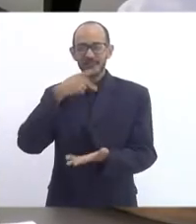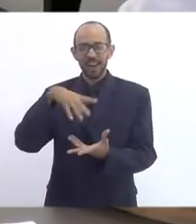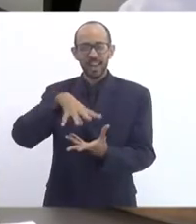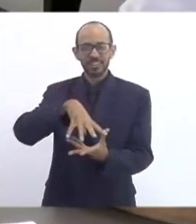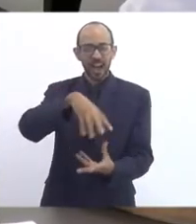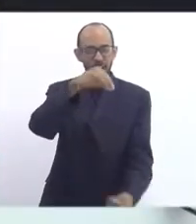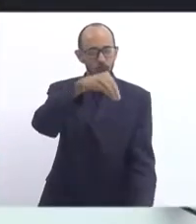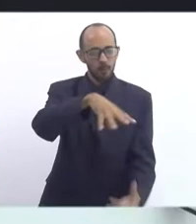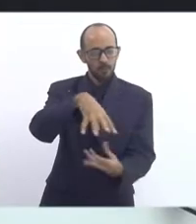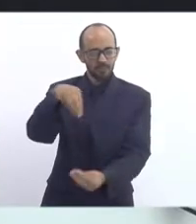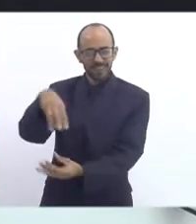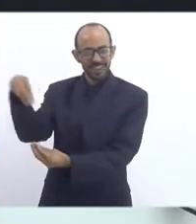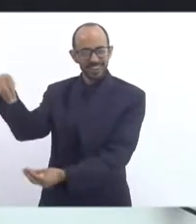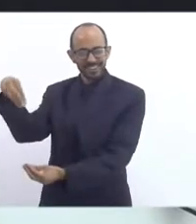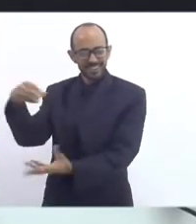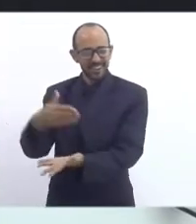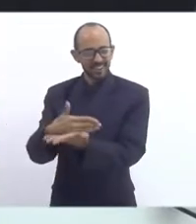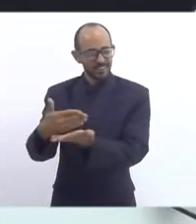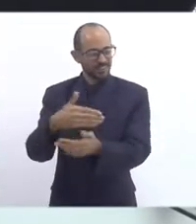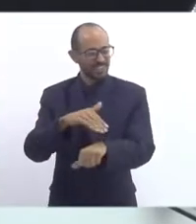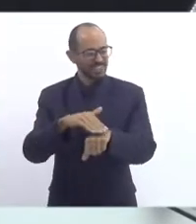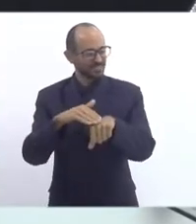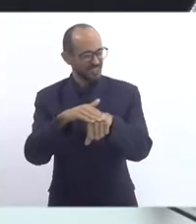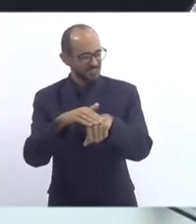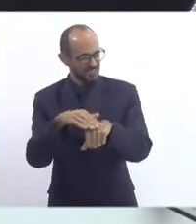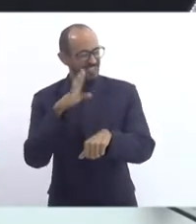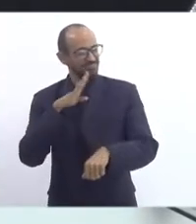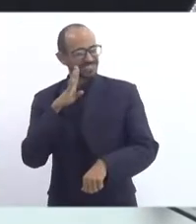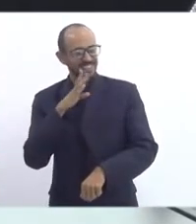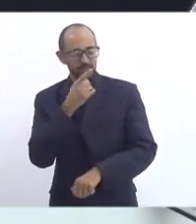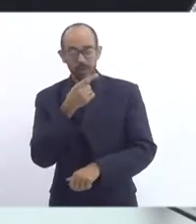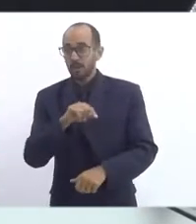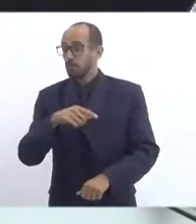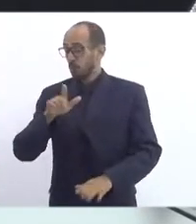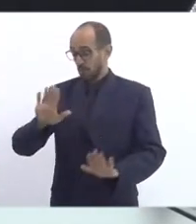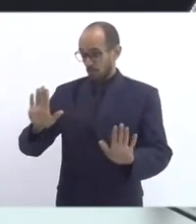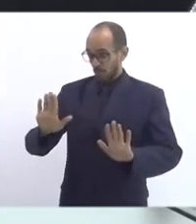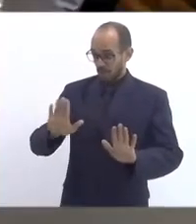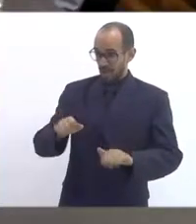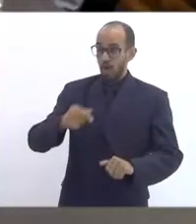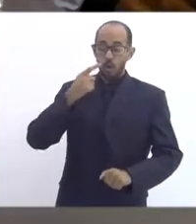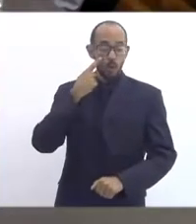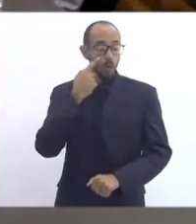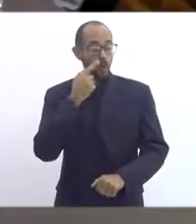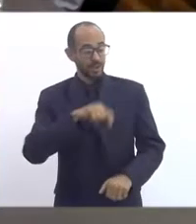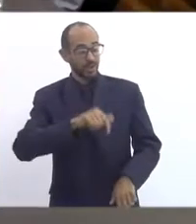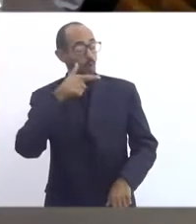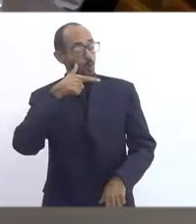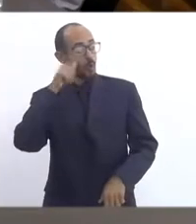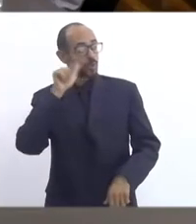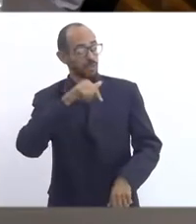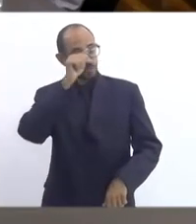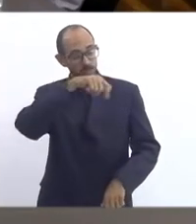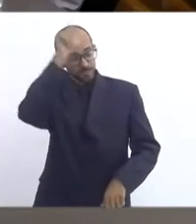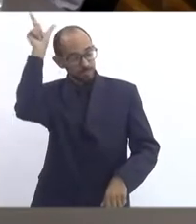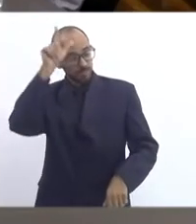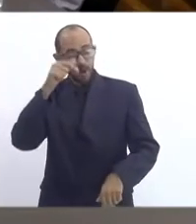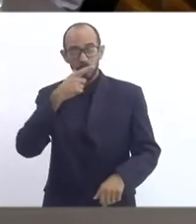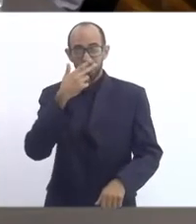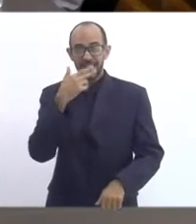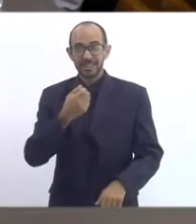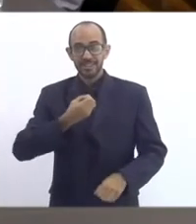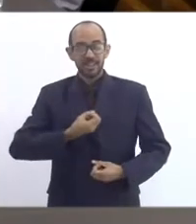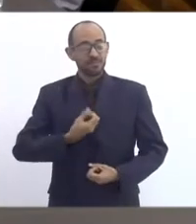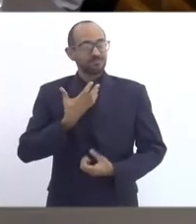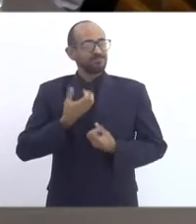bem, é, mas eu... Bem interessante. Não, ontem o deputado Luiz Paulo estava inspiradíssimo. Ontem ele deu uma palavra lá na reunião do... Na